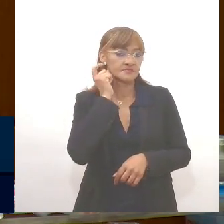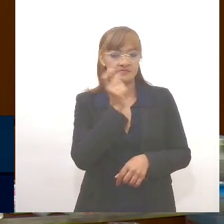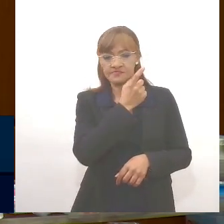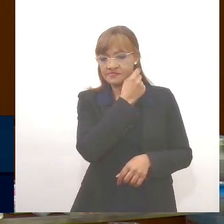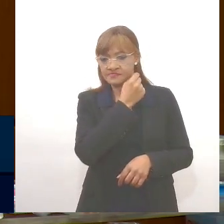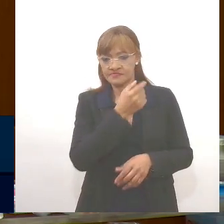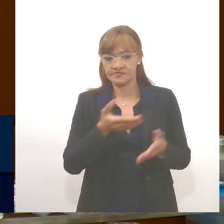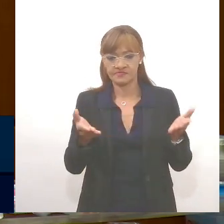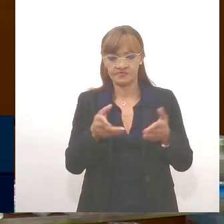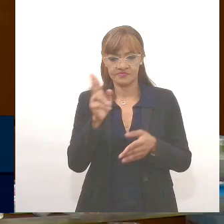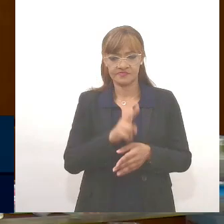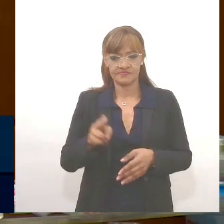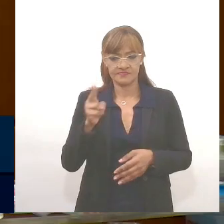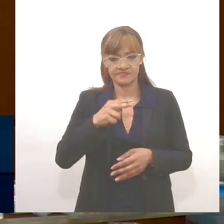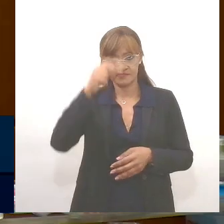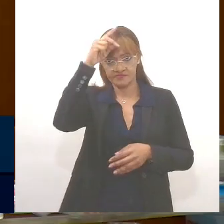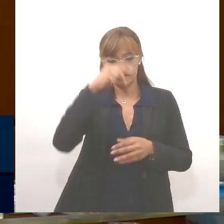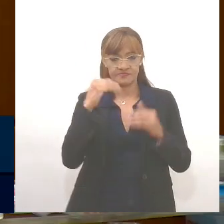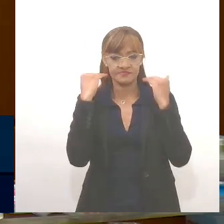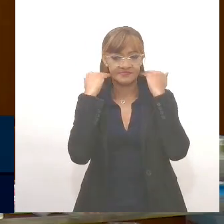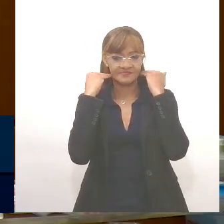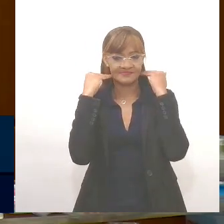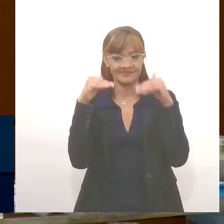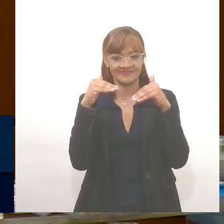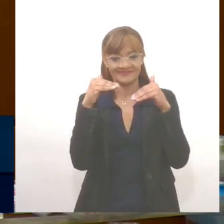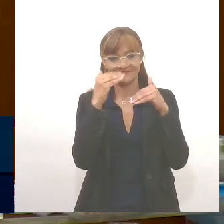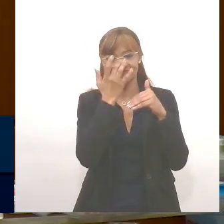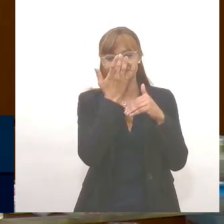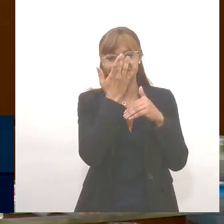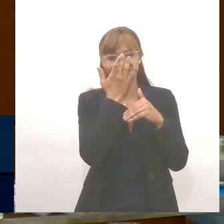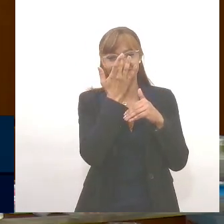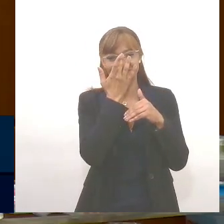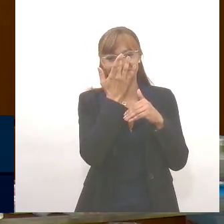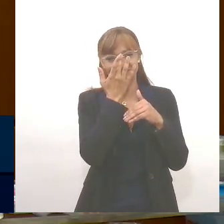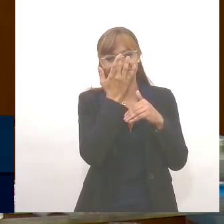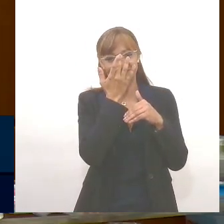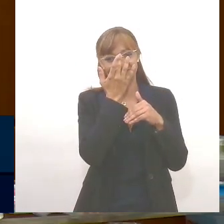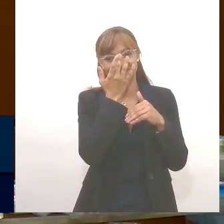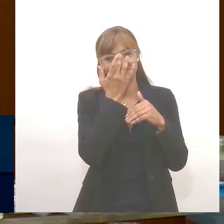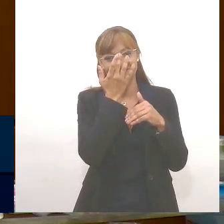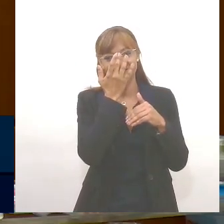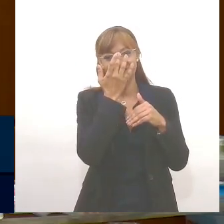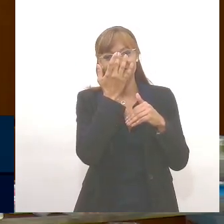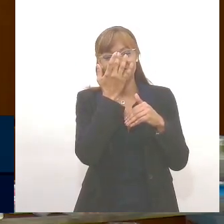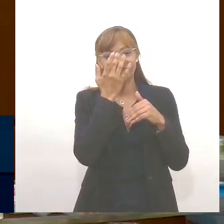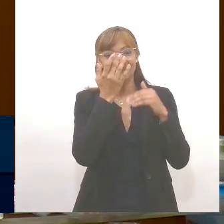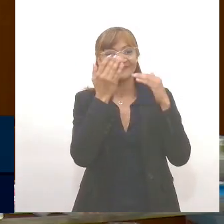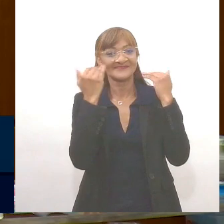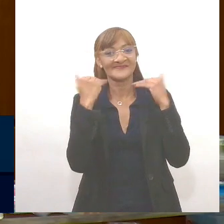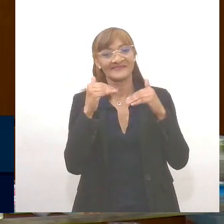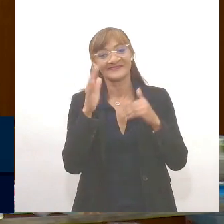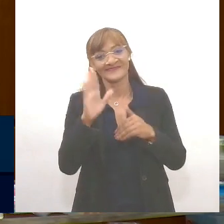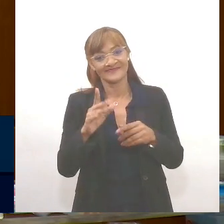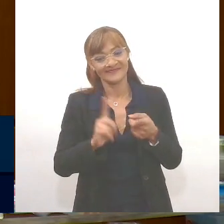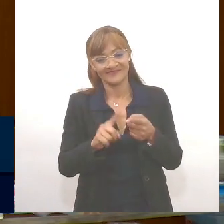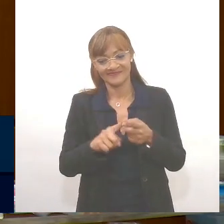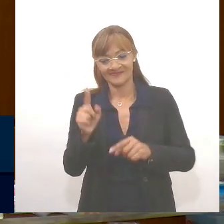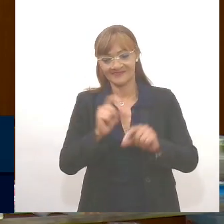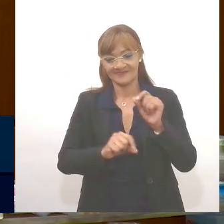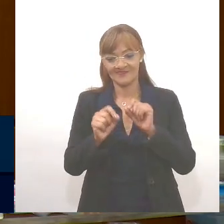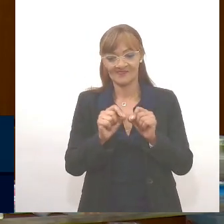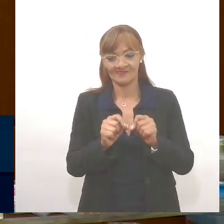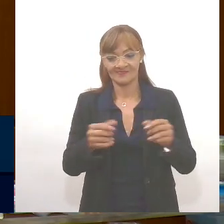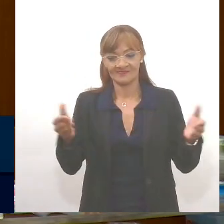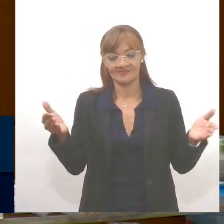estilo Chanel Bom Senhor Presidente hoje né além da de me solidarizar